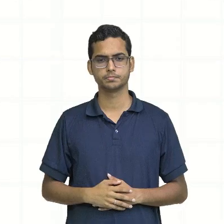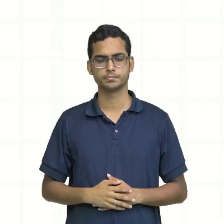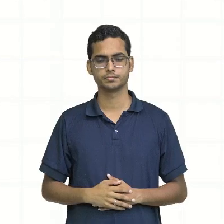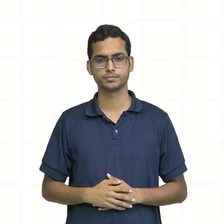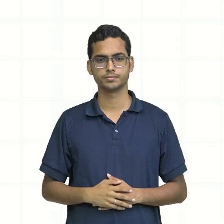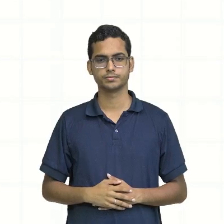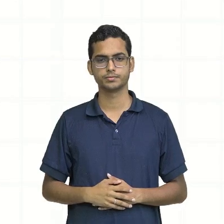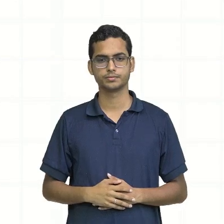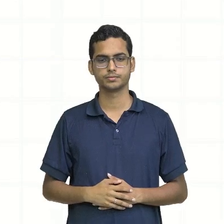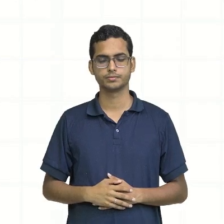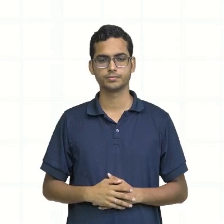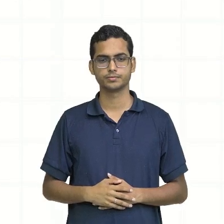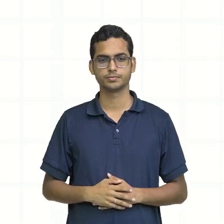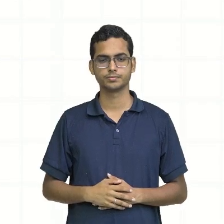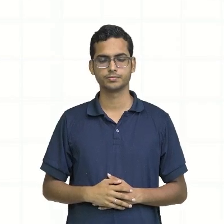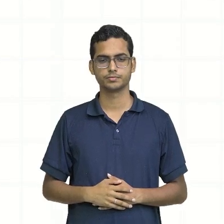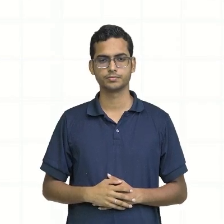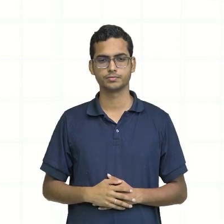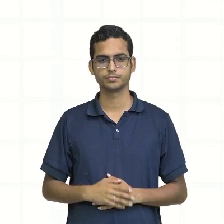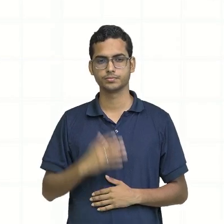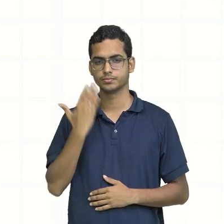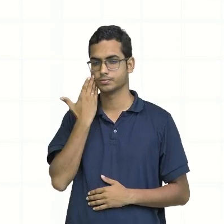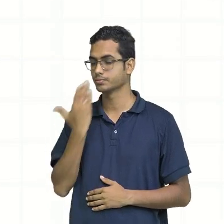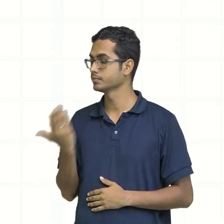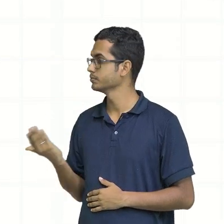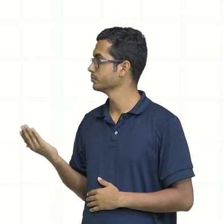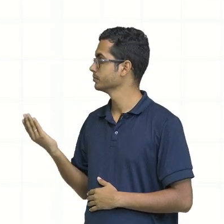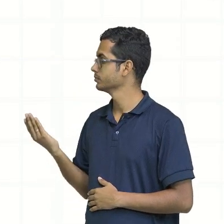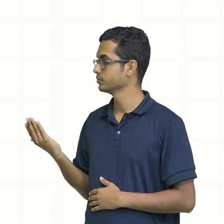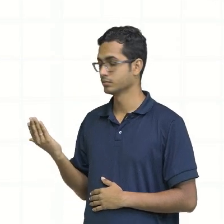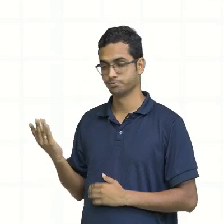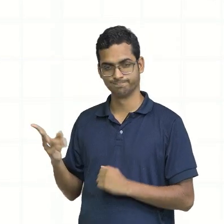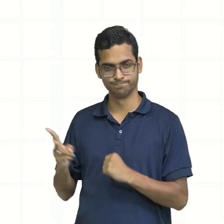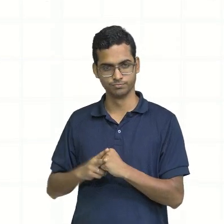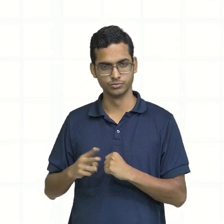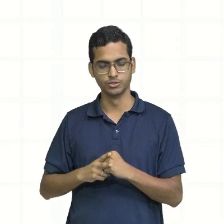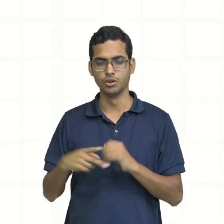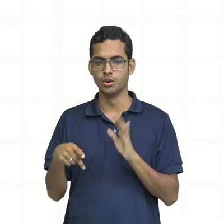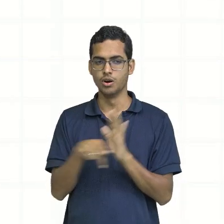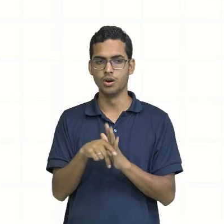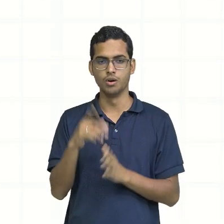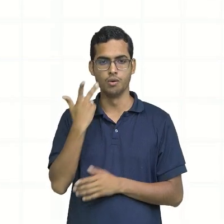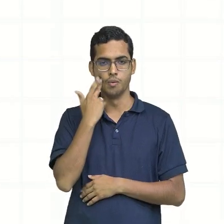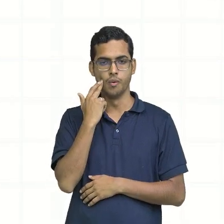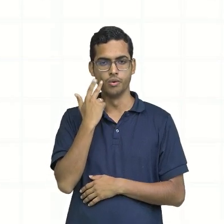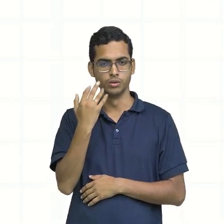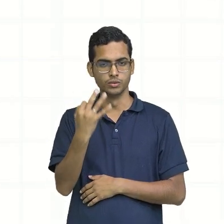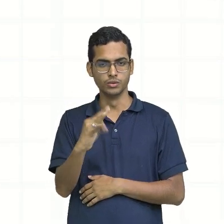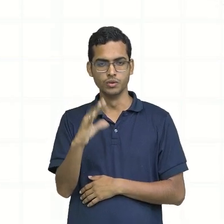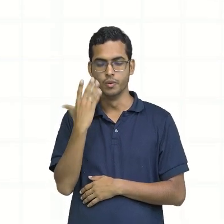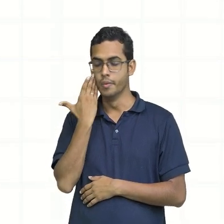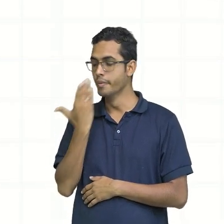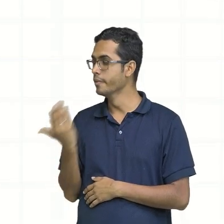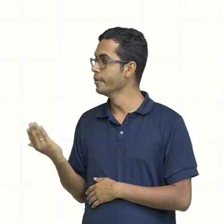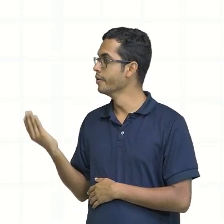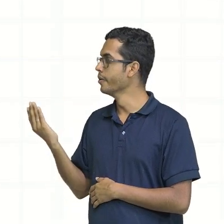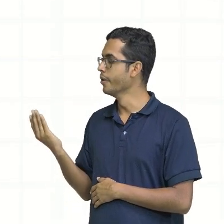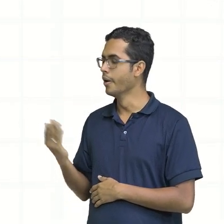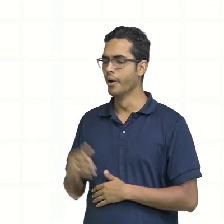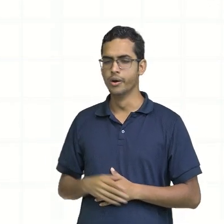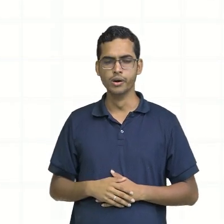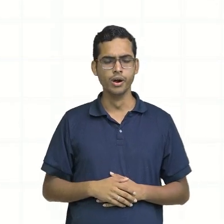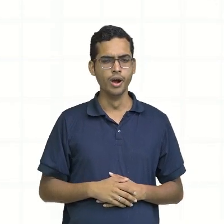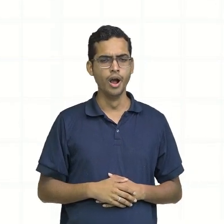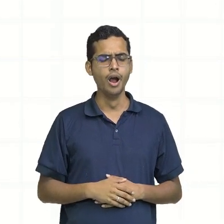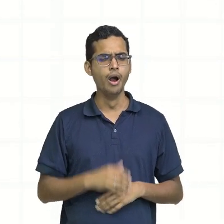he realized, olha só o passado, é um verbo regular, tá? Then he realized, então ele compreendeu what,